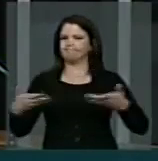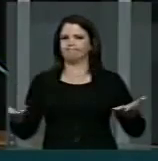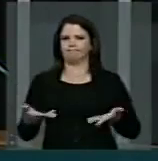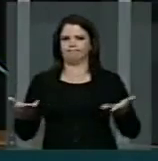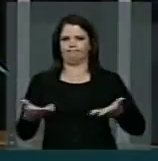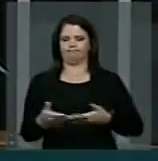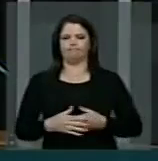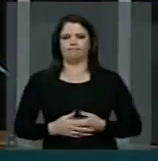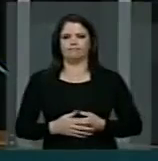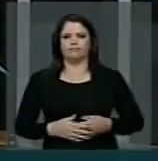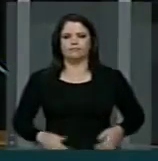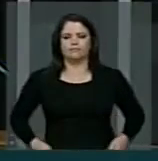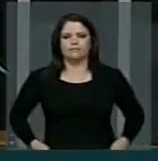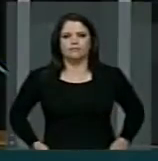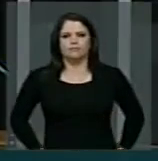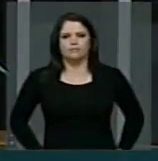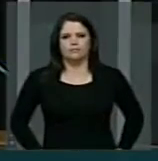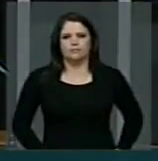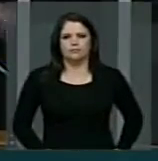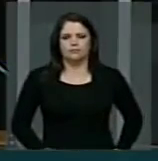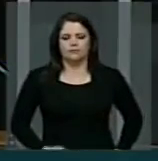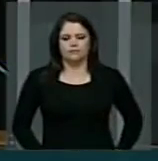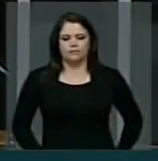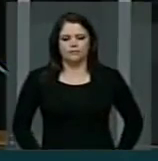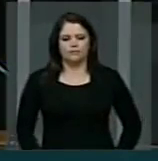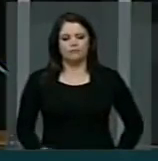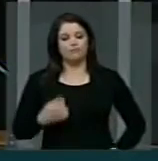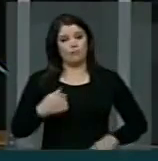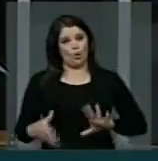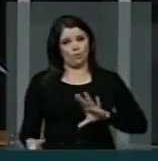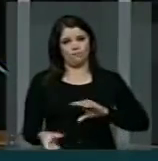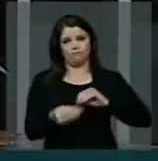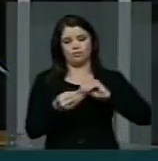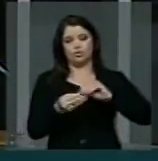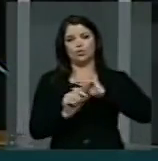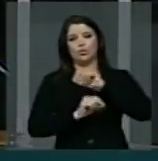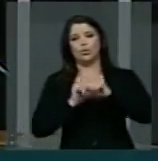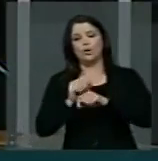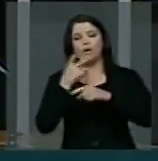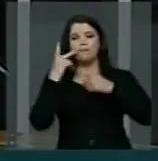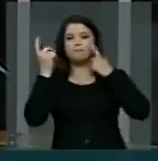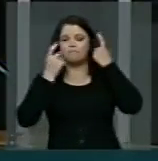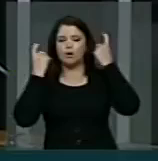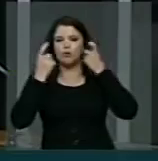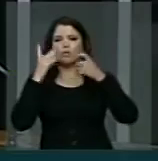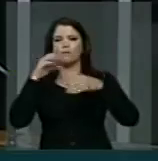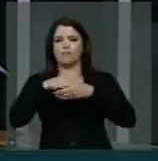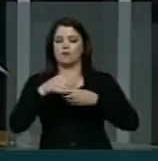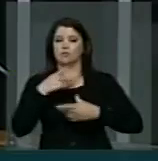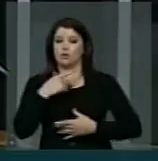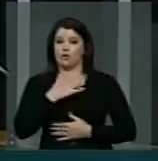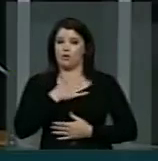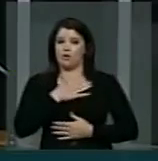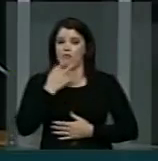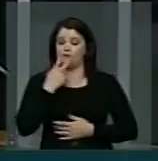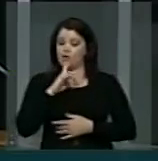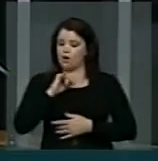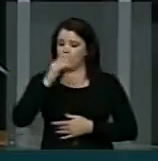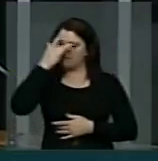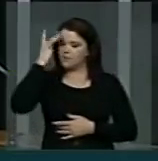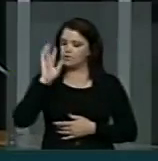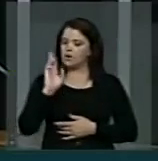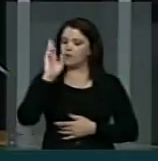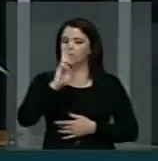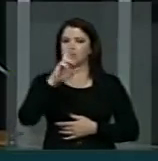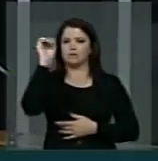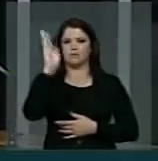dessa tribuna, nessa minha fala. Eu anexo a essa preocupação minha, a do representante